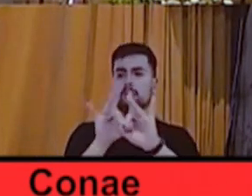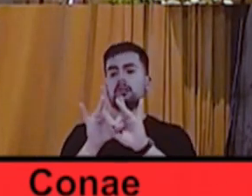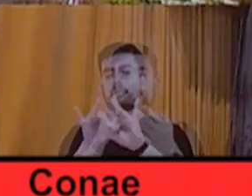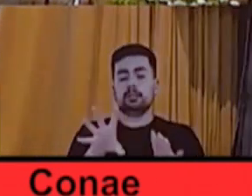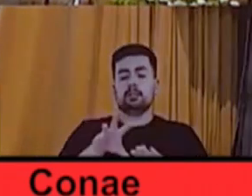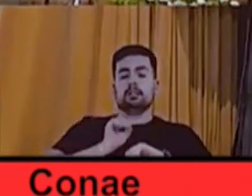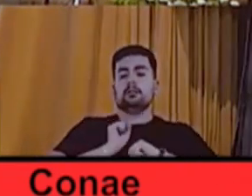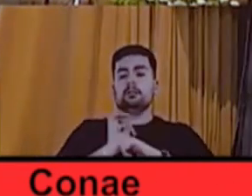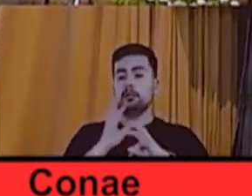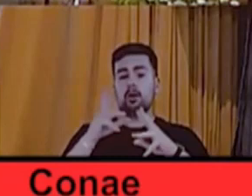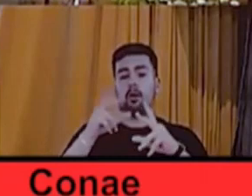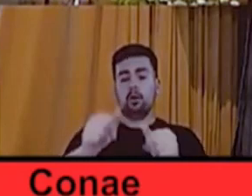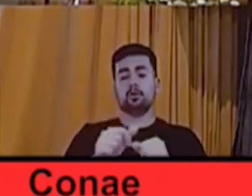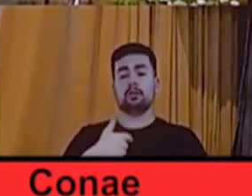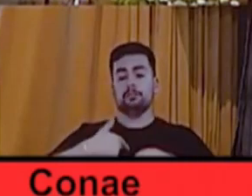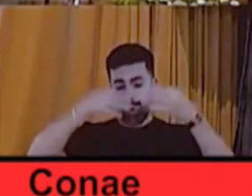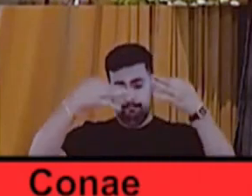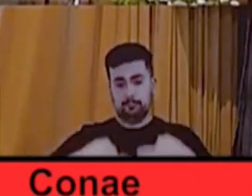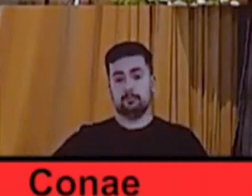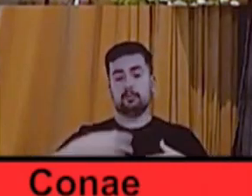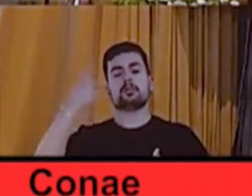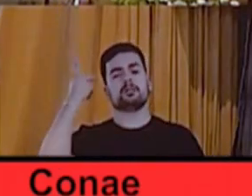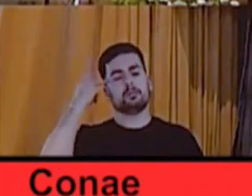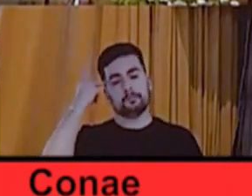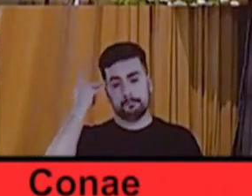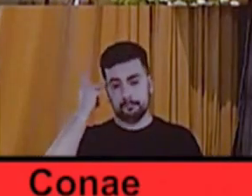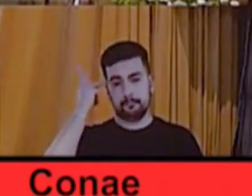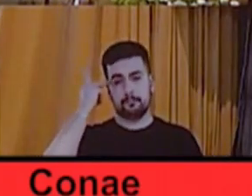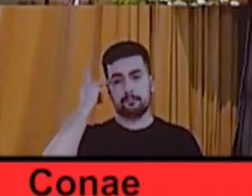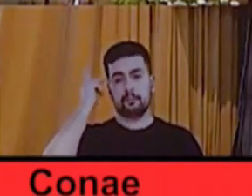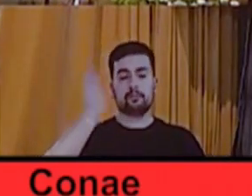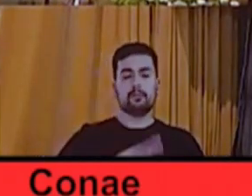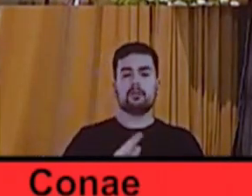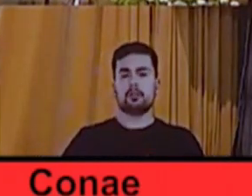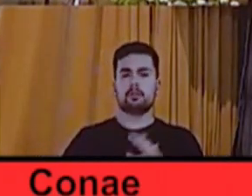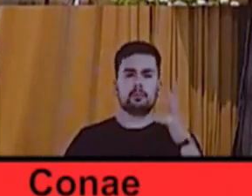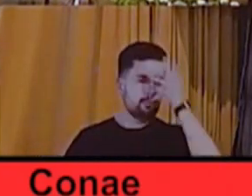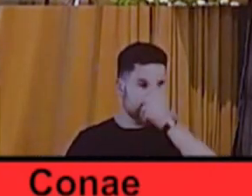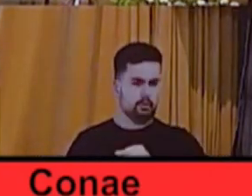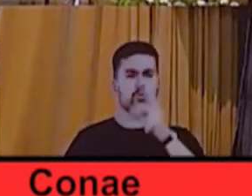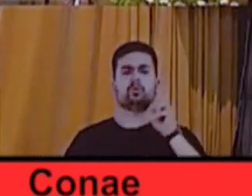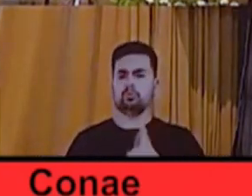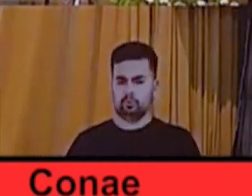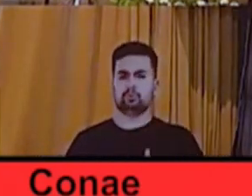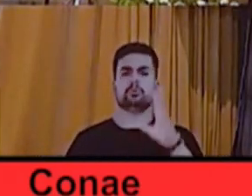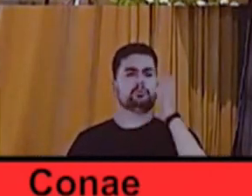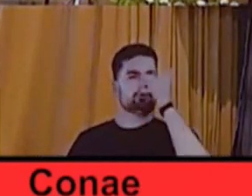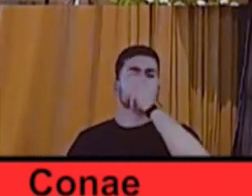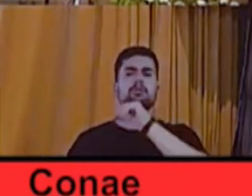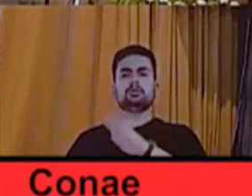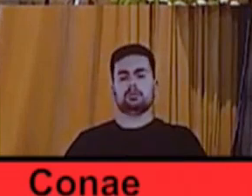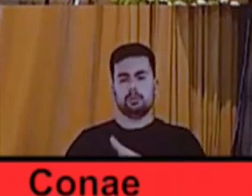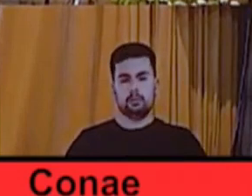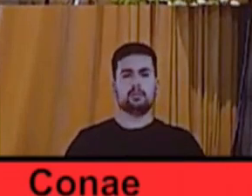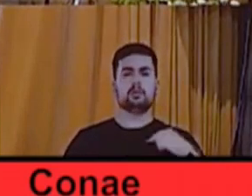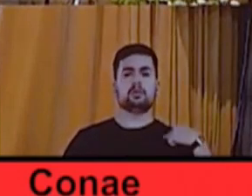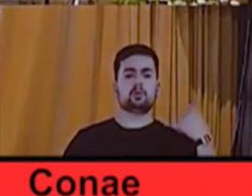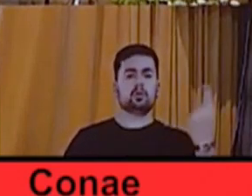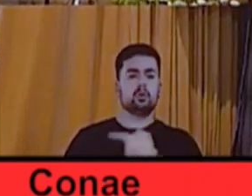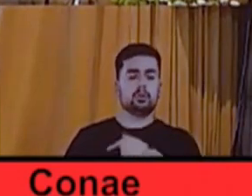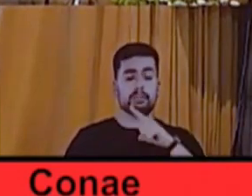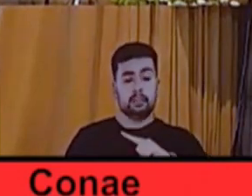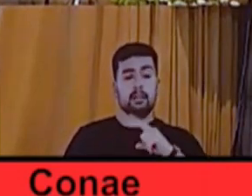pelo estado, porque eu tenho certeza que São Paulo fez bonito, está fazendo bonito e nós vamos sair daqui, dessa CONAI,